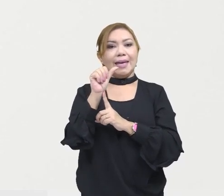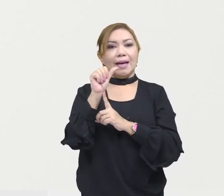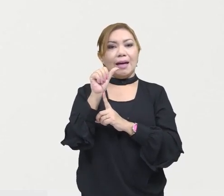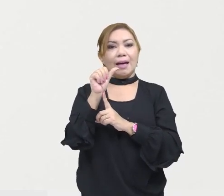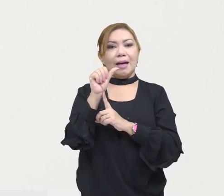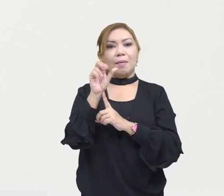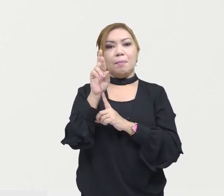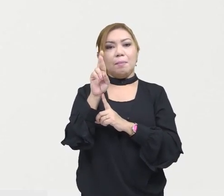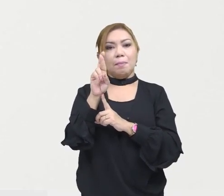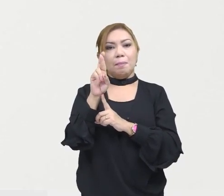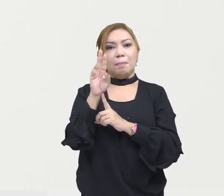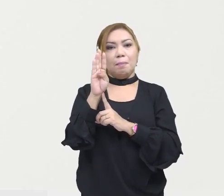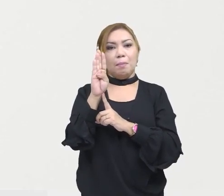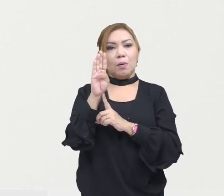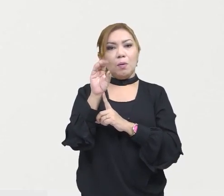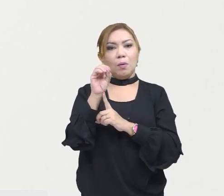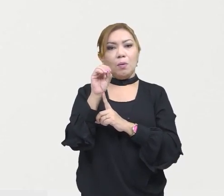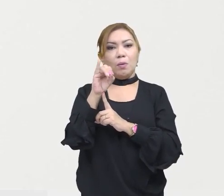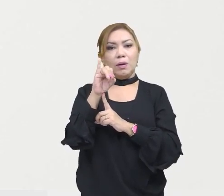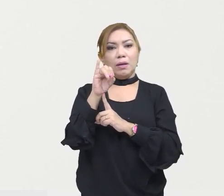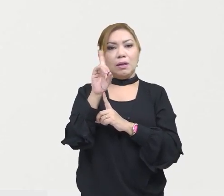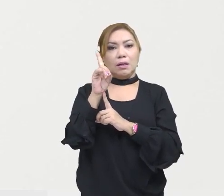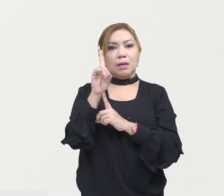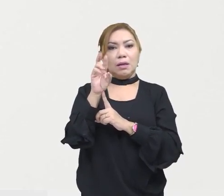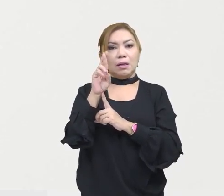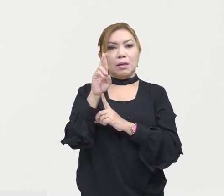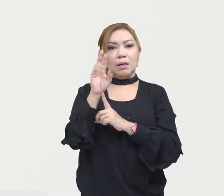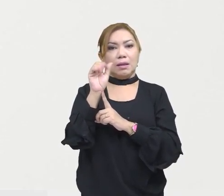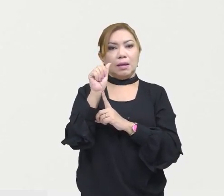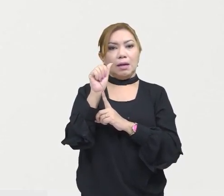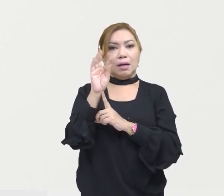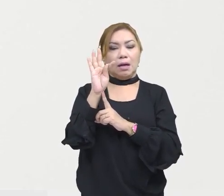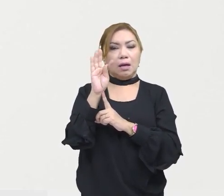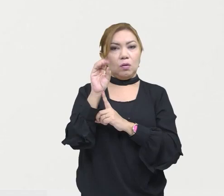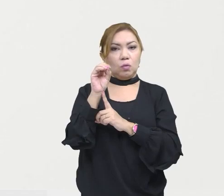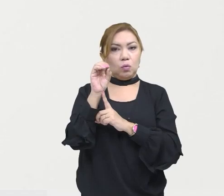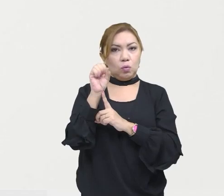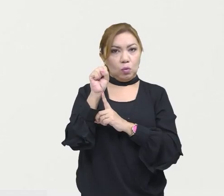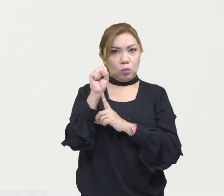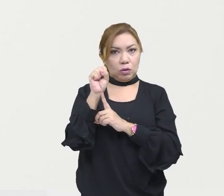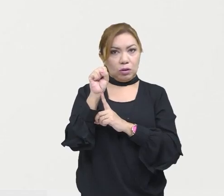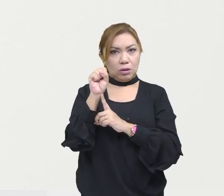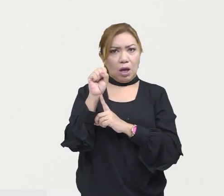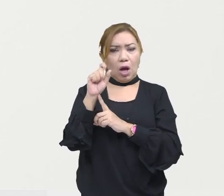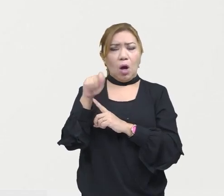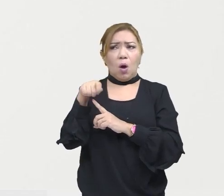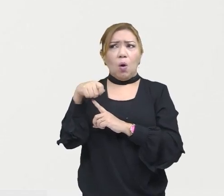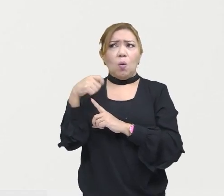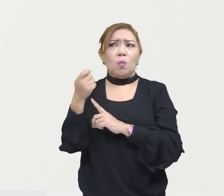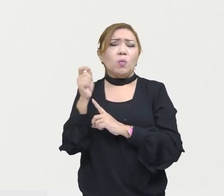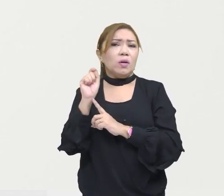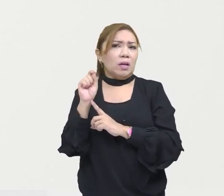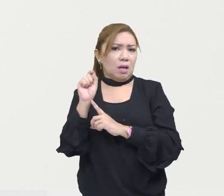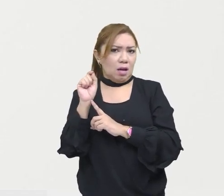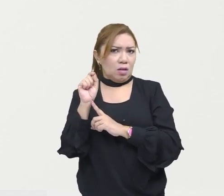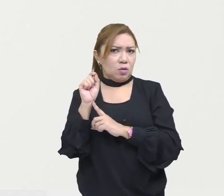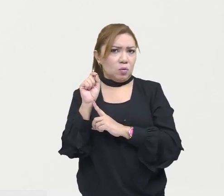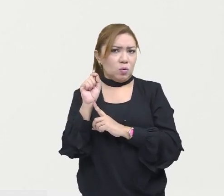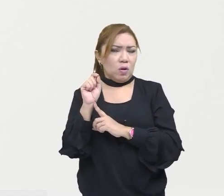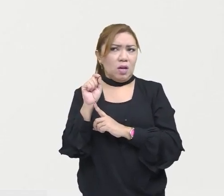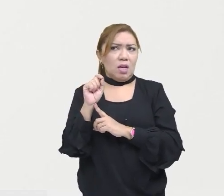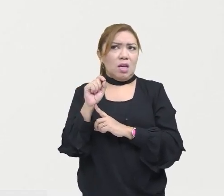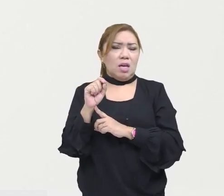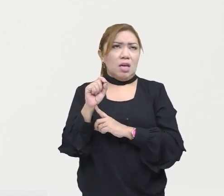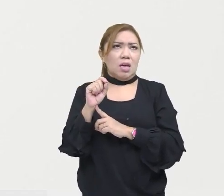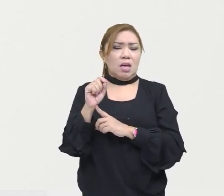energia para o organismo. Eles podem ser encontrados no açúcar, mel, pães, arroz, milho e massas.